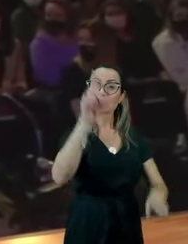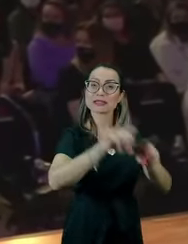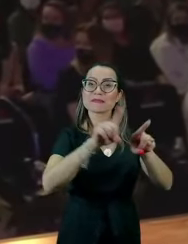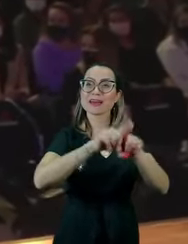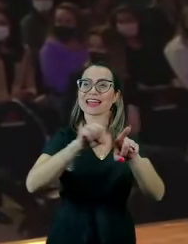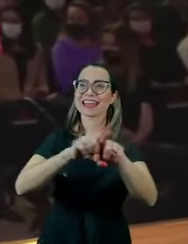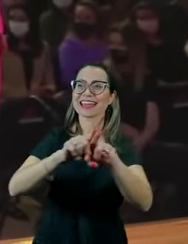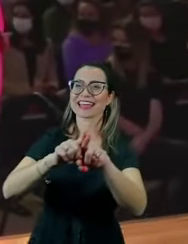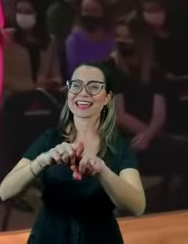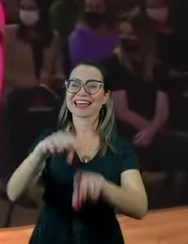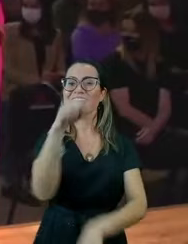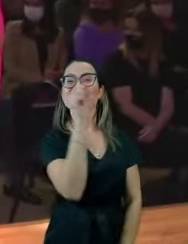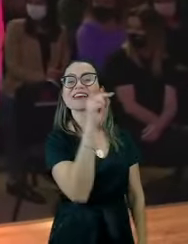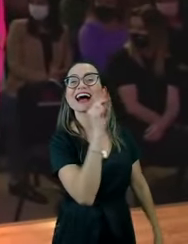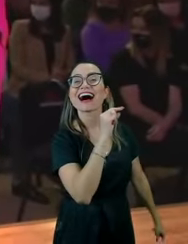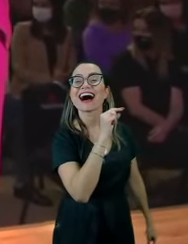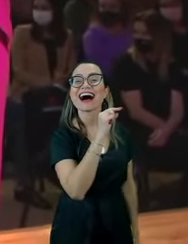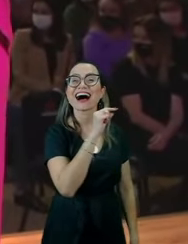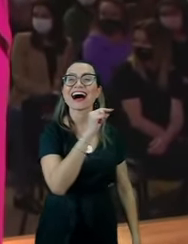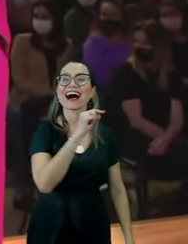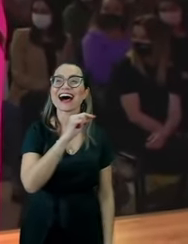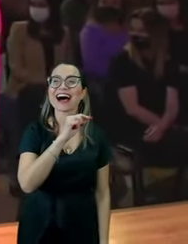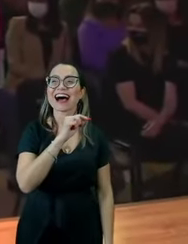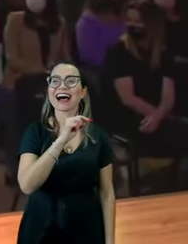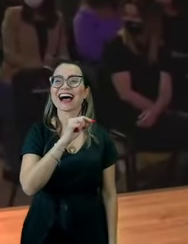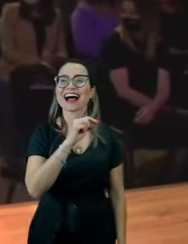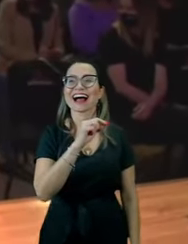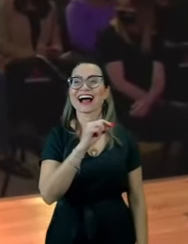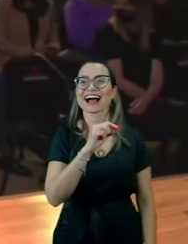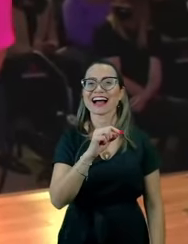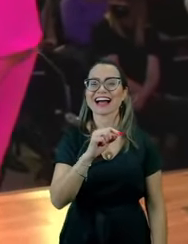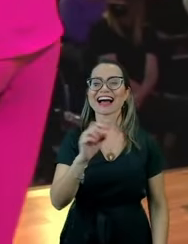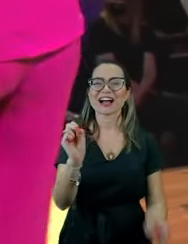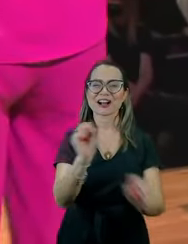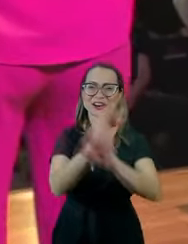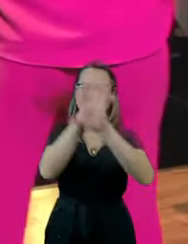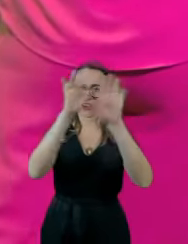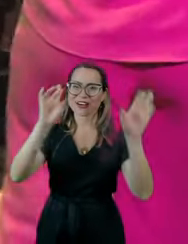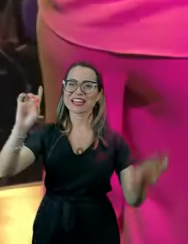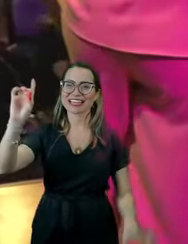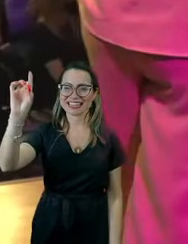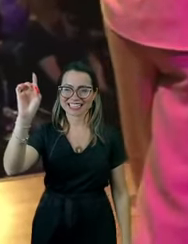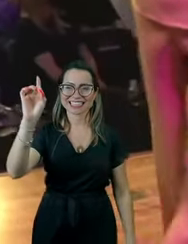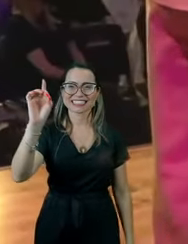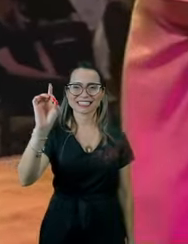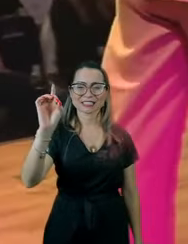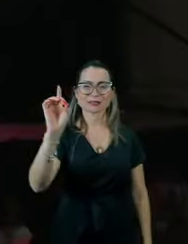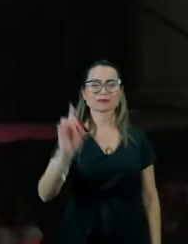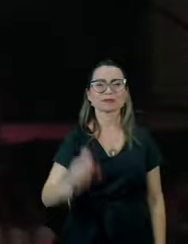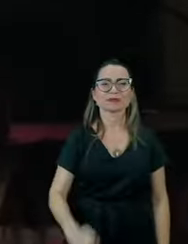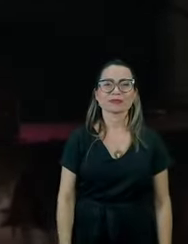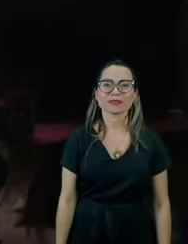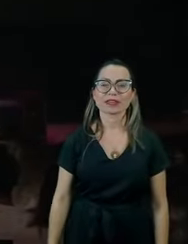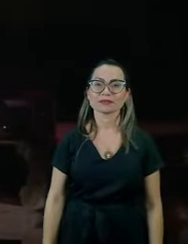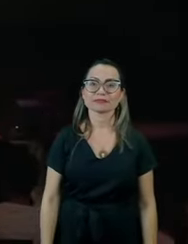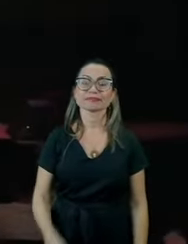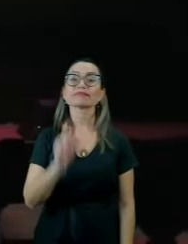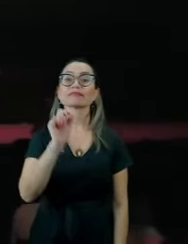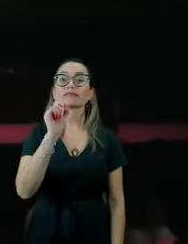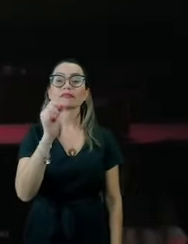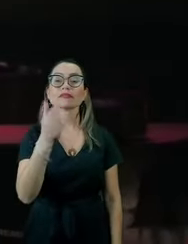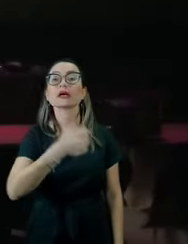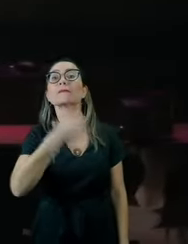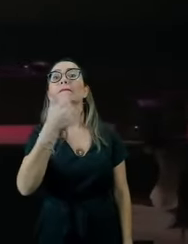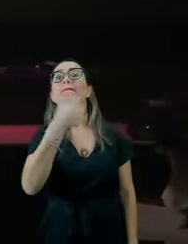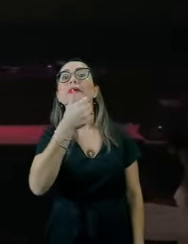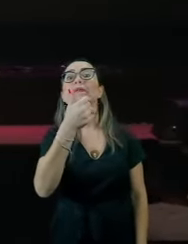pergunto, aqui está o povo da Isara, da Criciúma. Glória a Deus. Glória a Deus. Gente, e quem estava estando pela primeira vez aí,